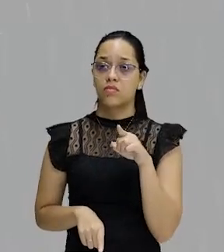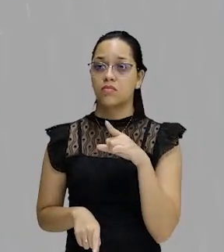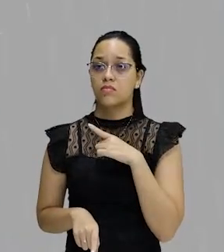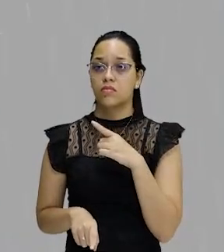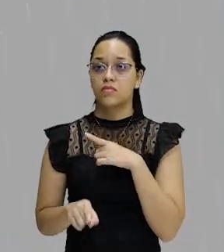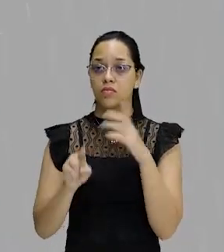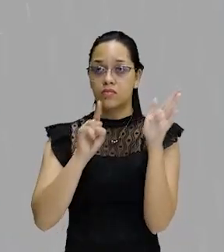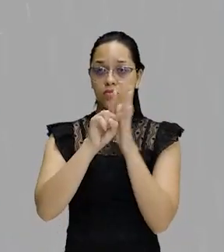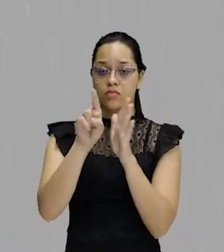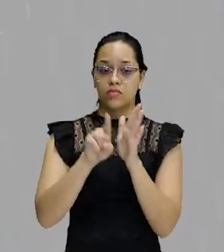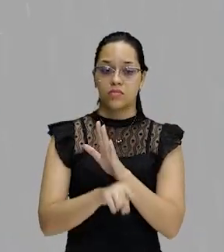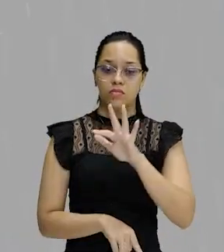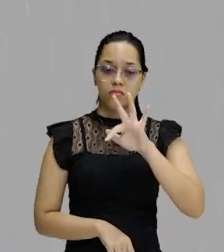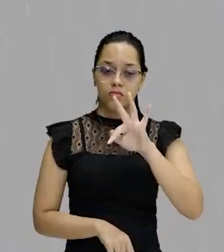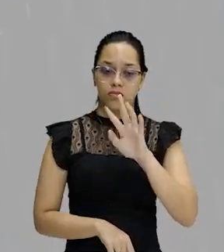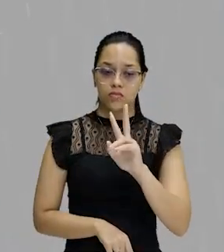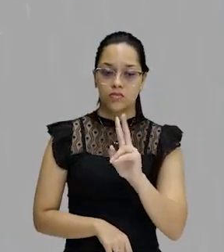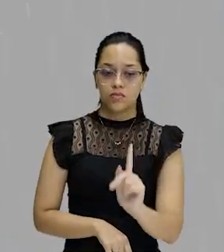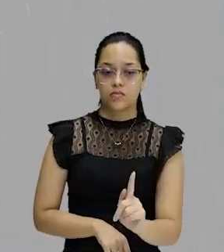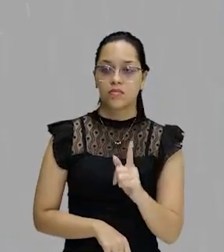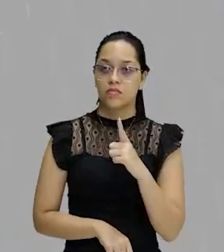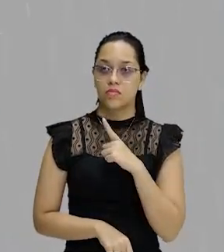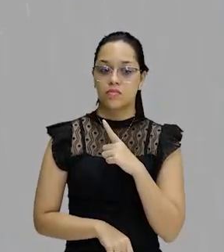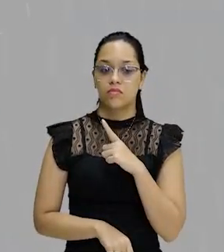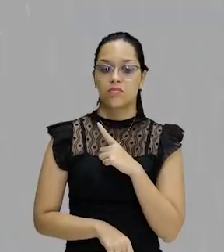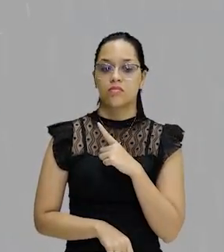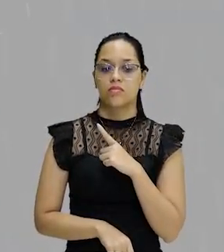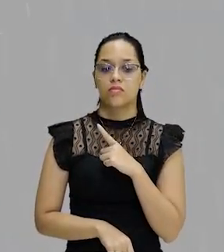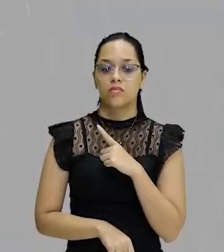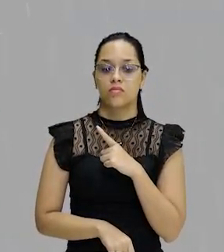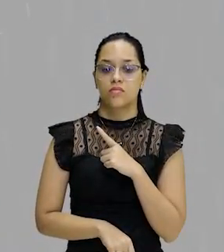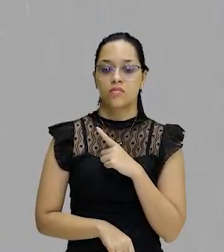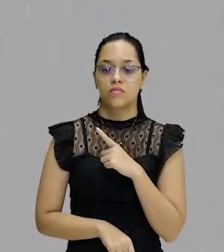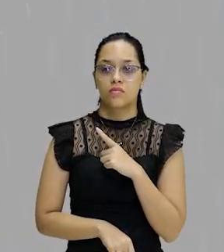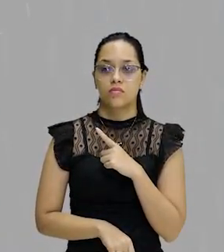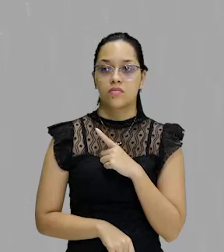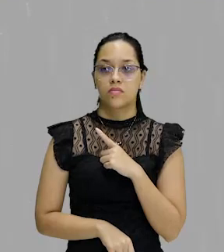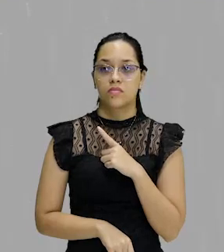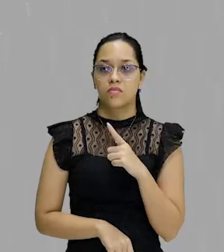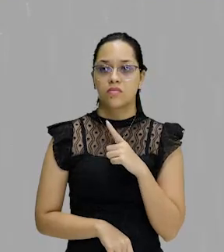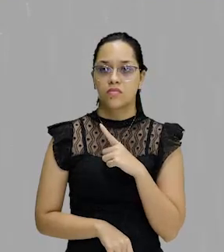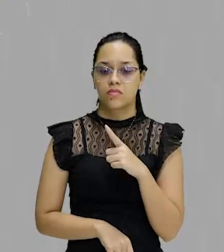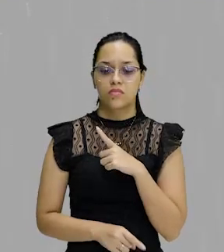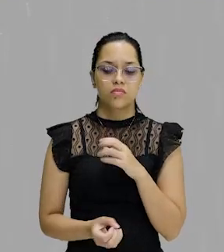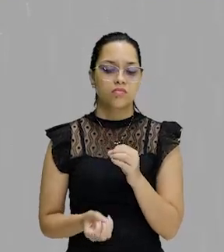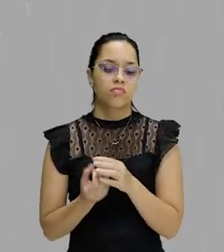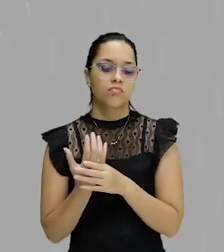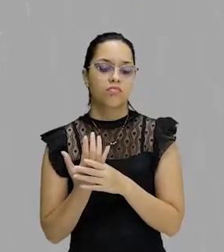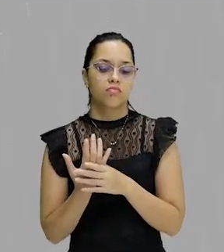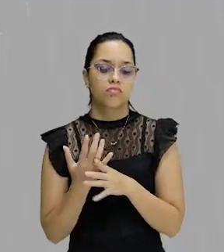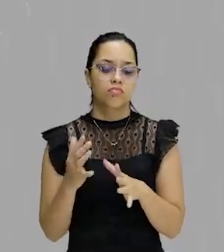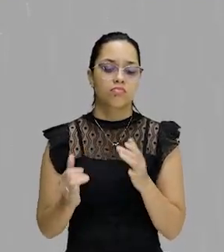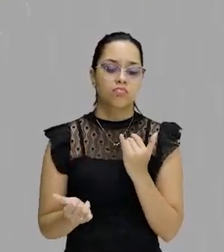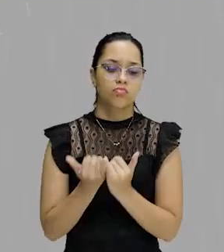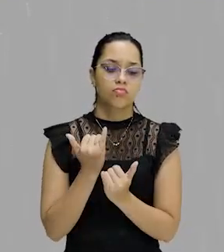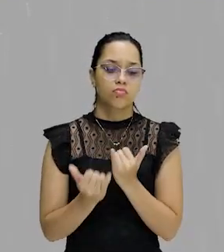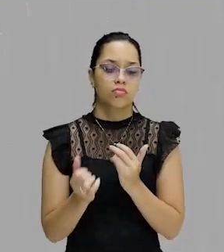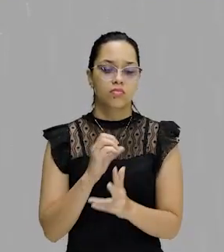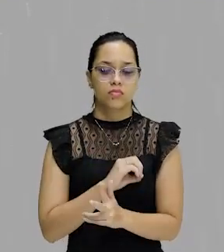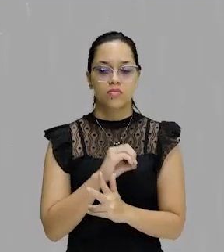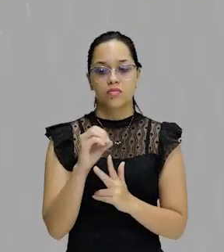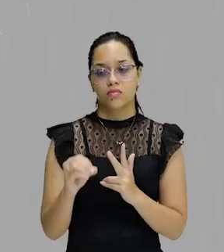as questões da FGV, da Fundação Getúlio Vargas, você observa que elas têm uma essência semelhante à do